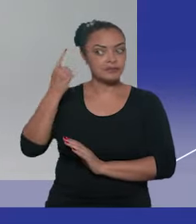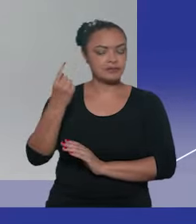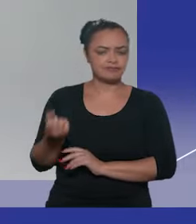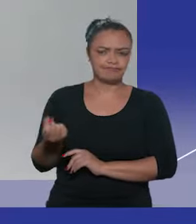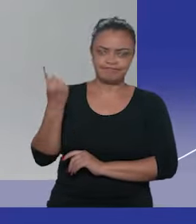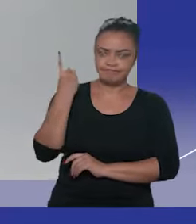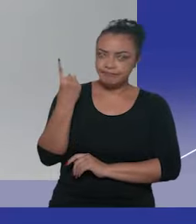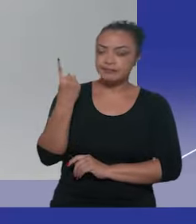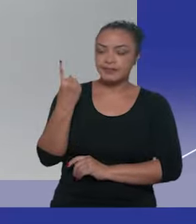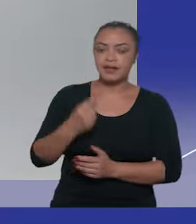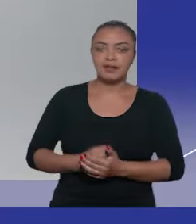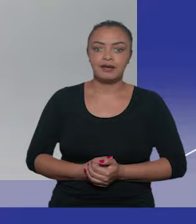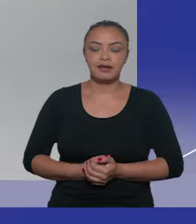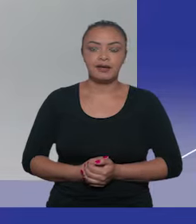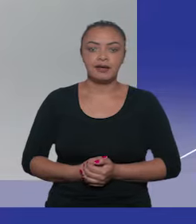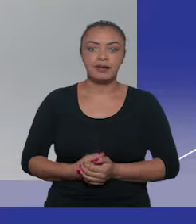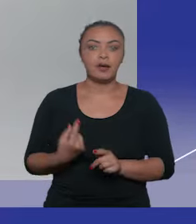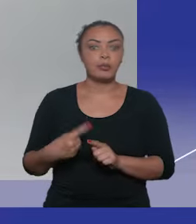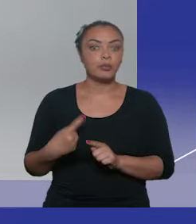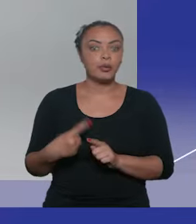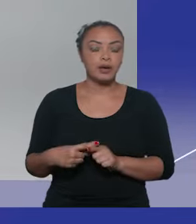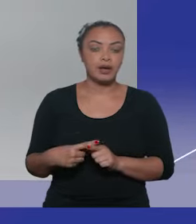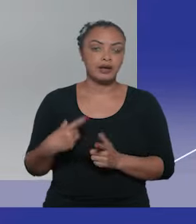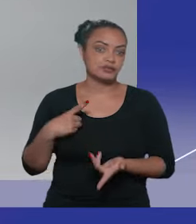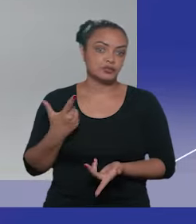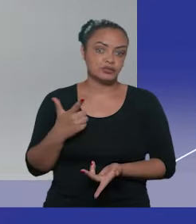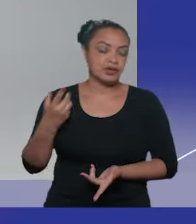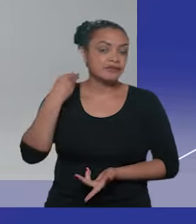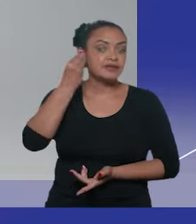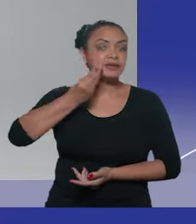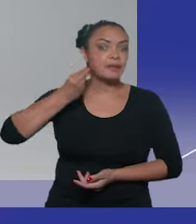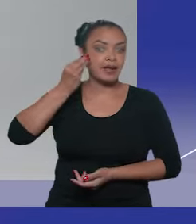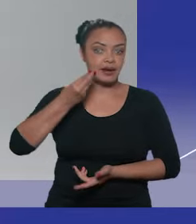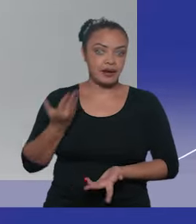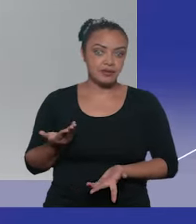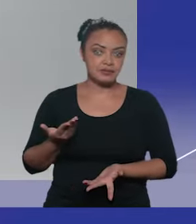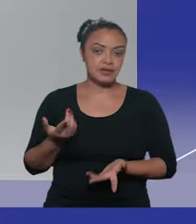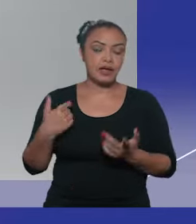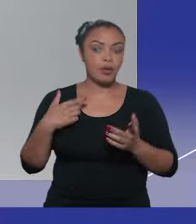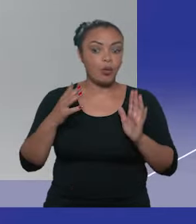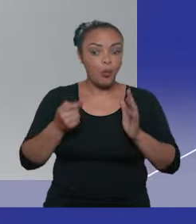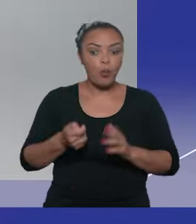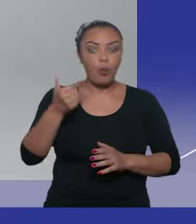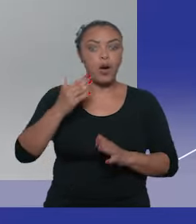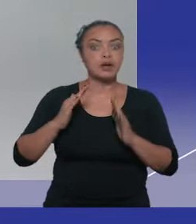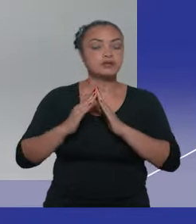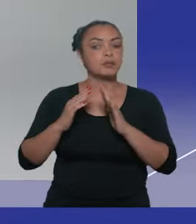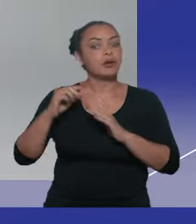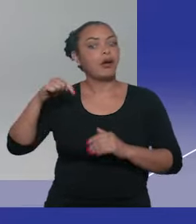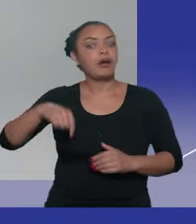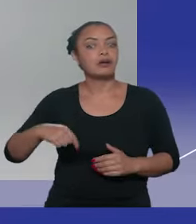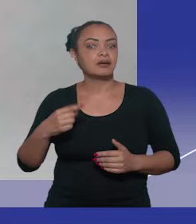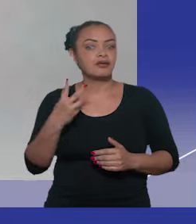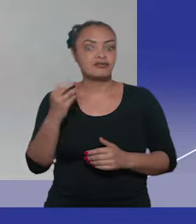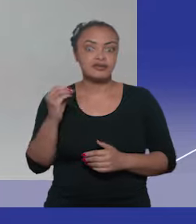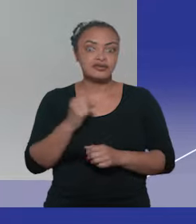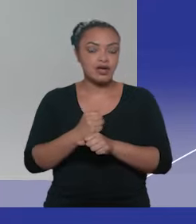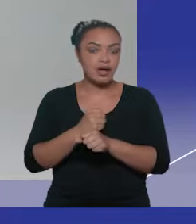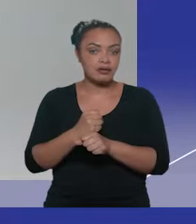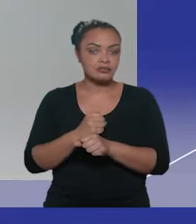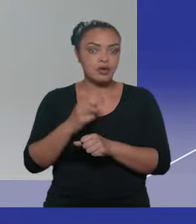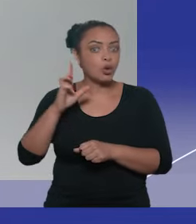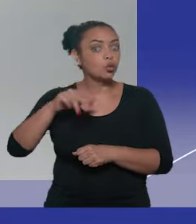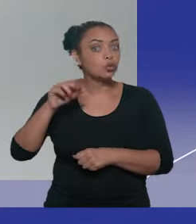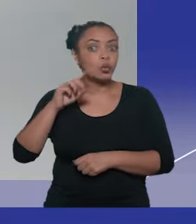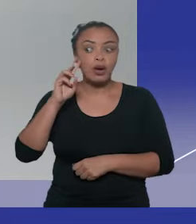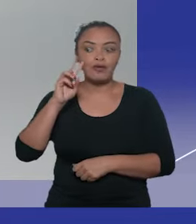achava que estava um pouco esquisito. Até mesmo que a gente não teve essa experiência, eu que passo aqui quase 20 anos nos Estados Unidos, nunca tinha passado por esse